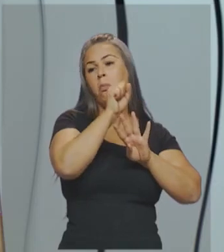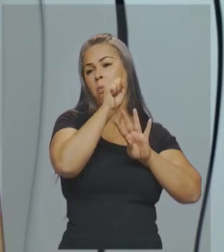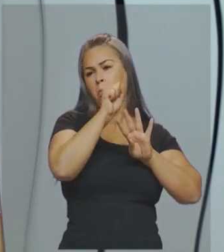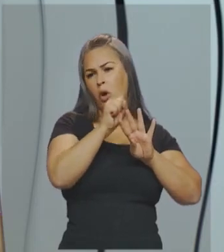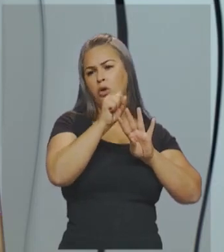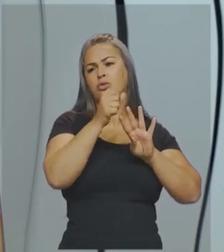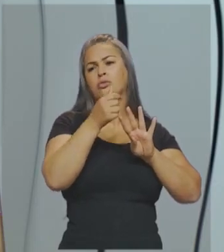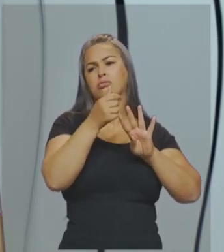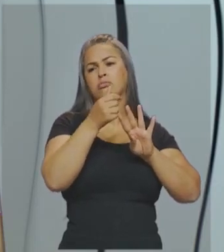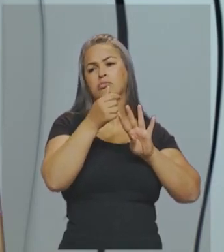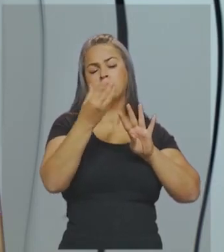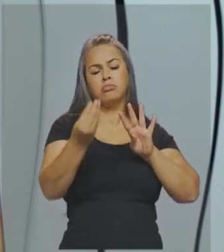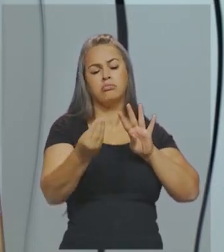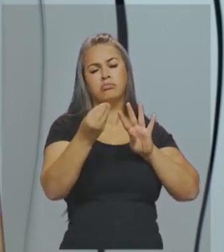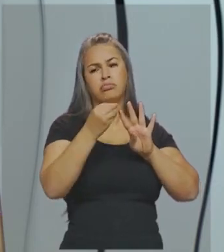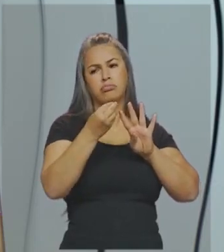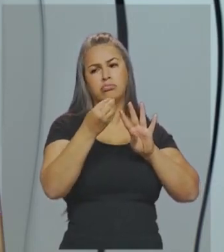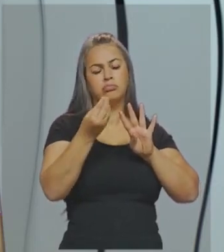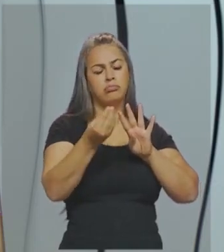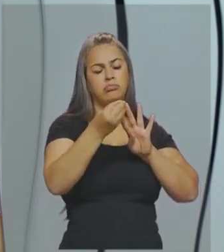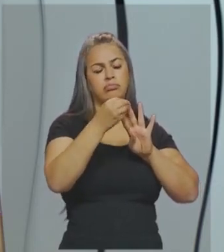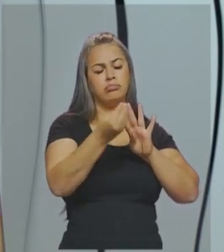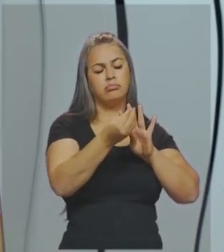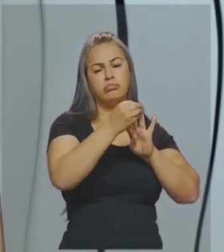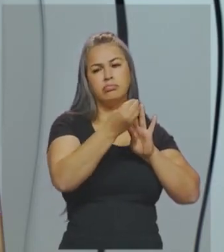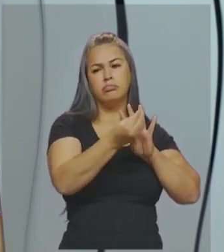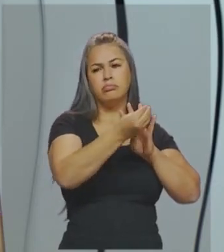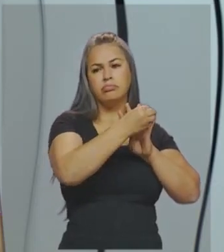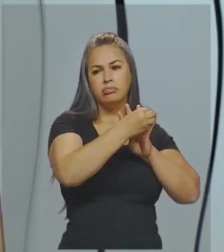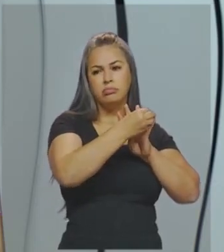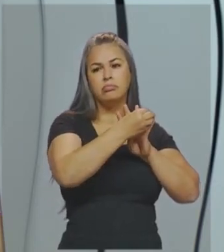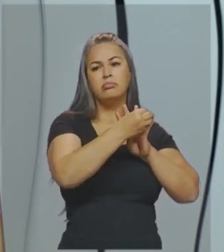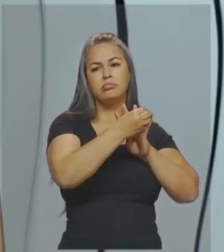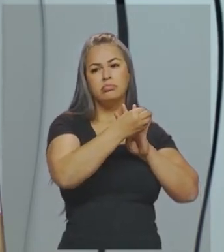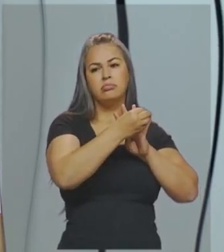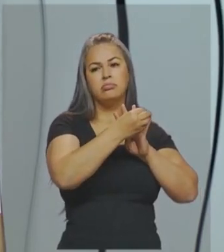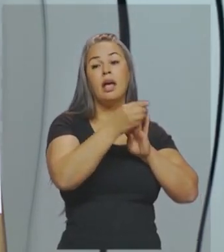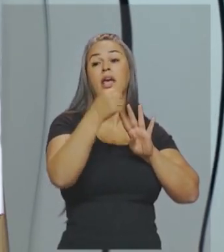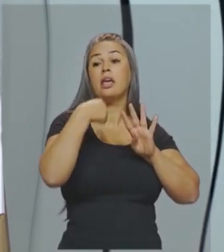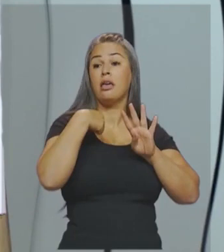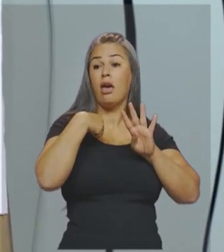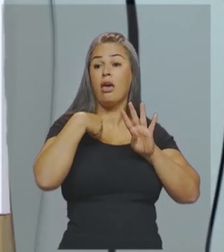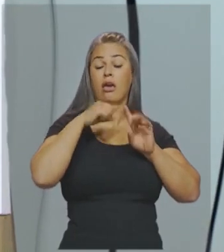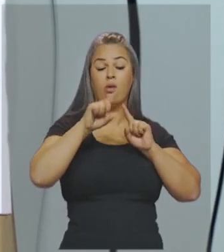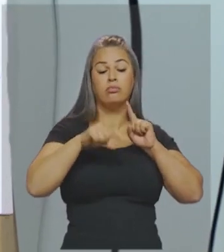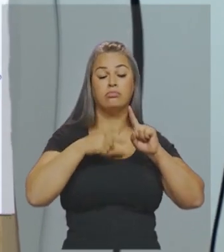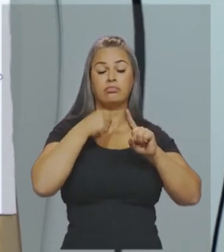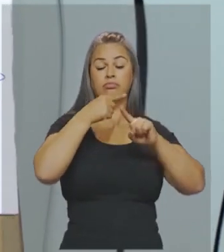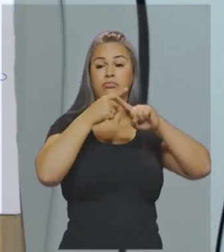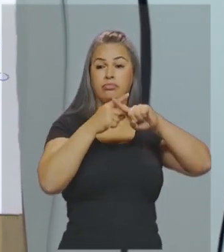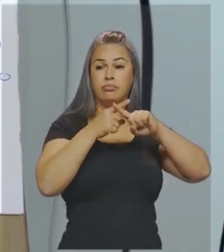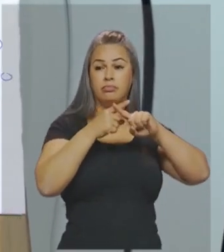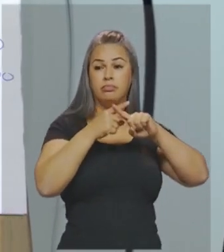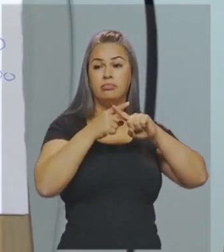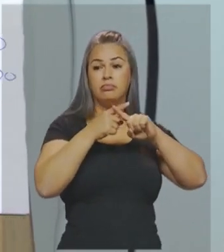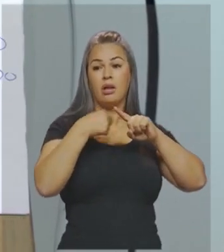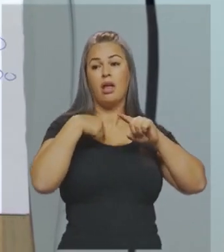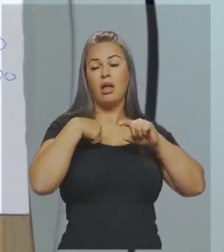de milhar, que é 1000. Então eu posso multiplicar o algarismo